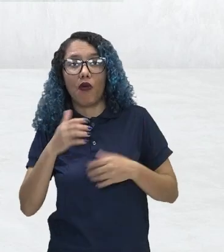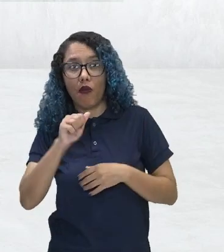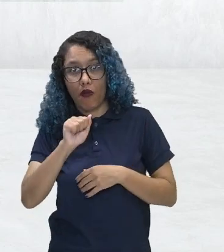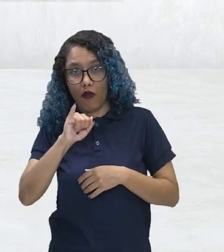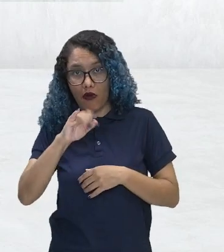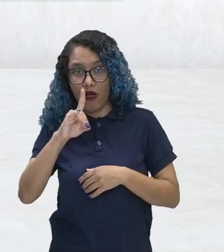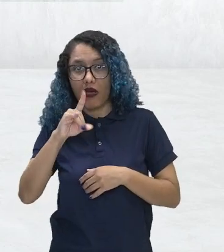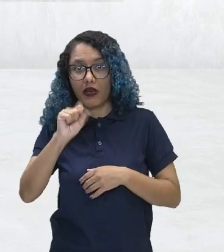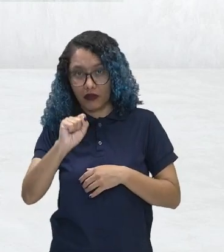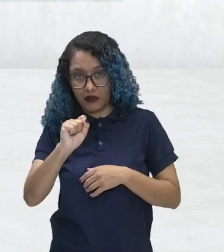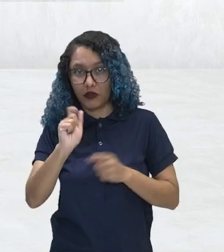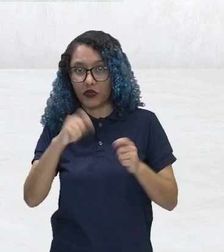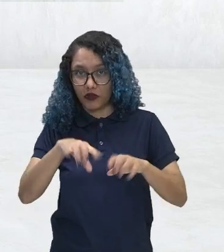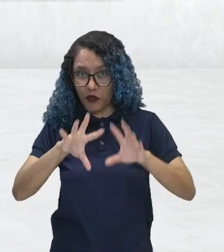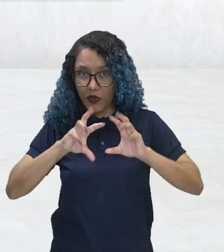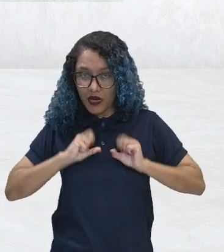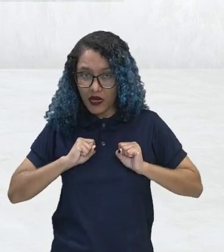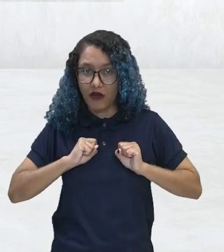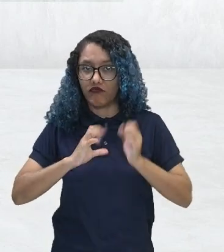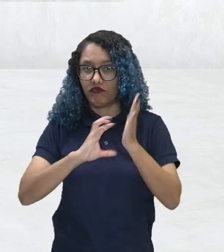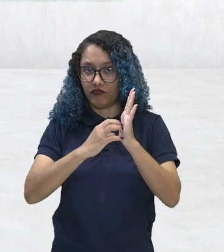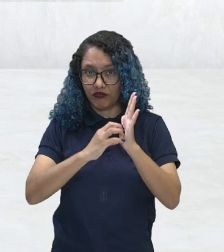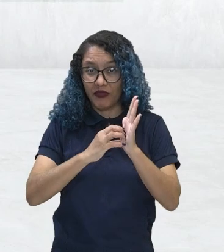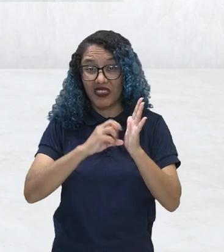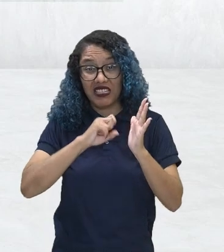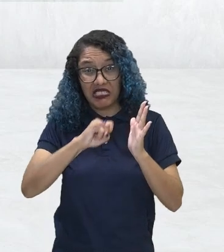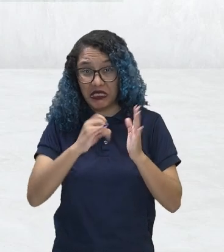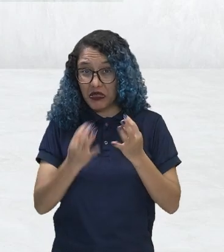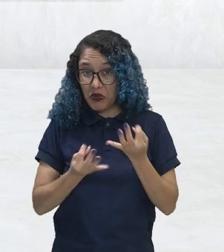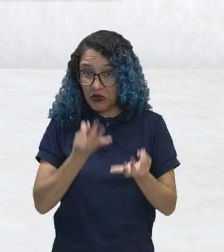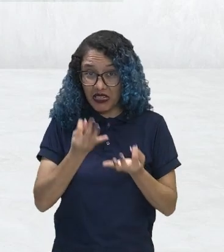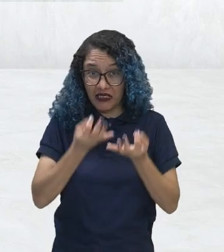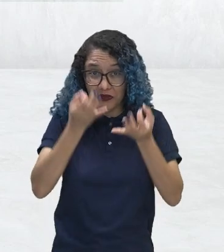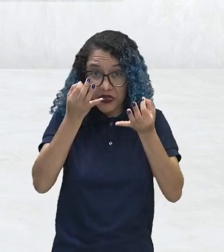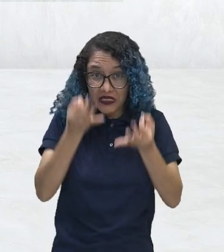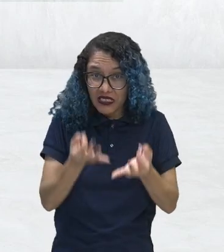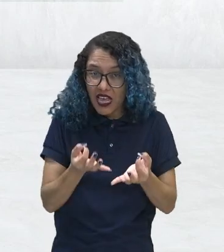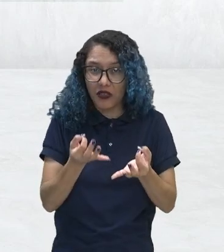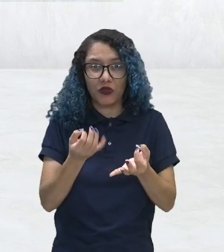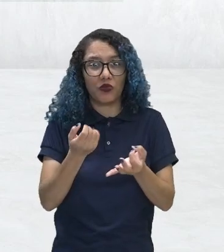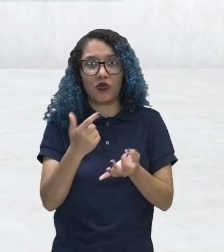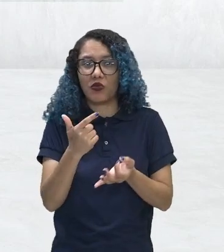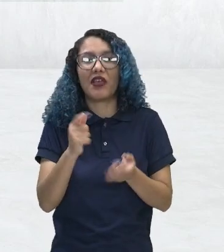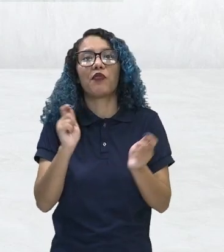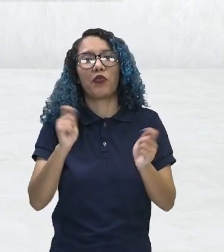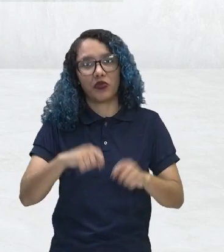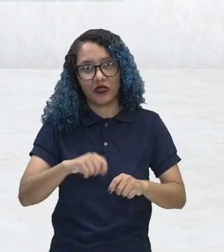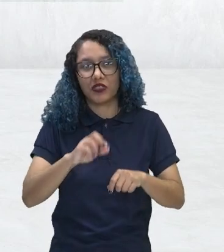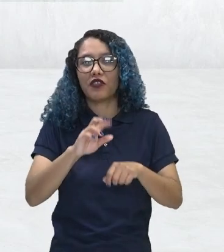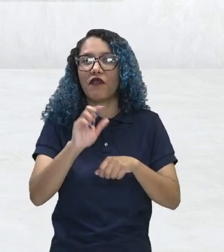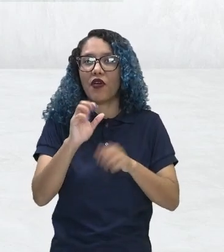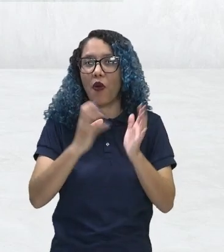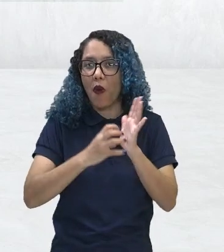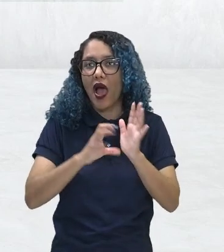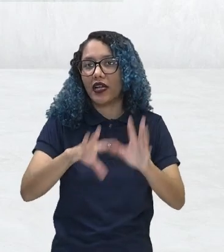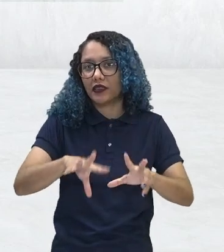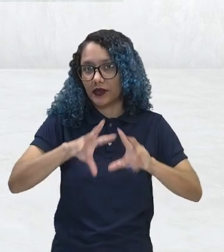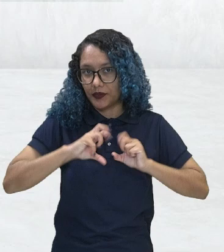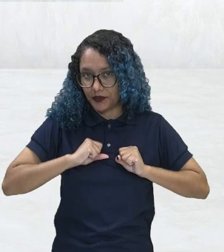é a AIDS, se não tratado adequadamente. Então, primeiro